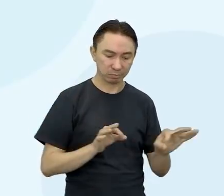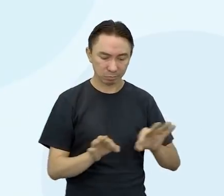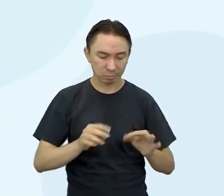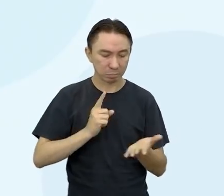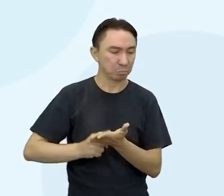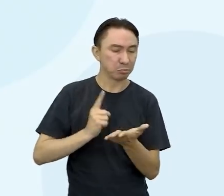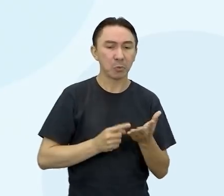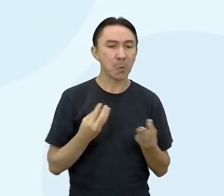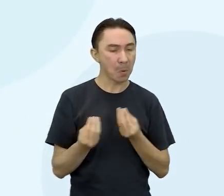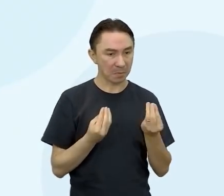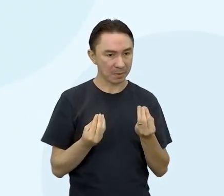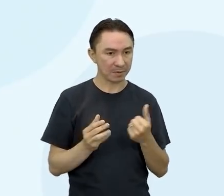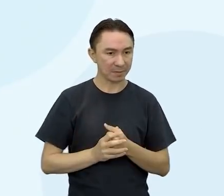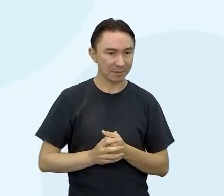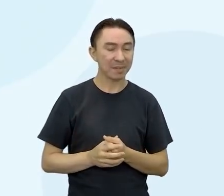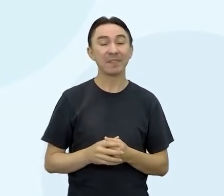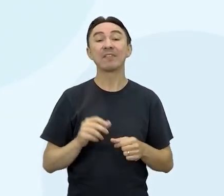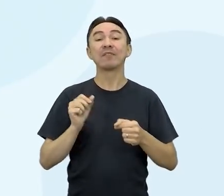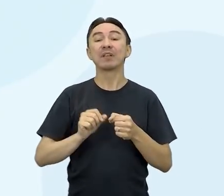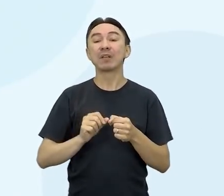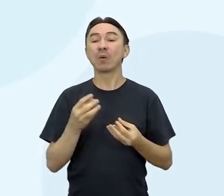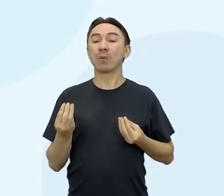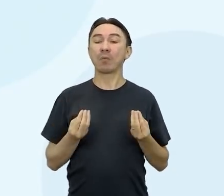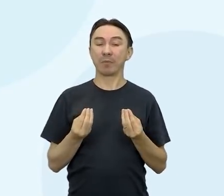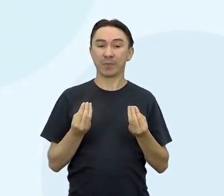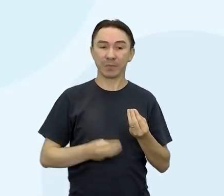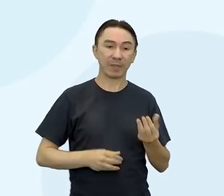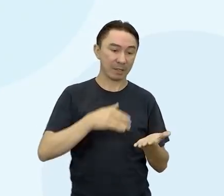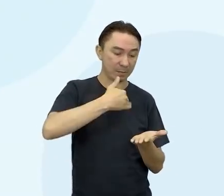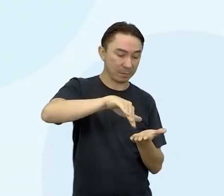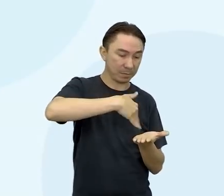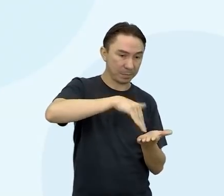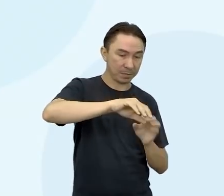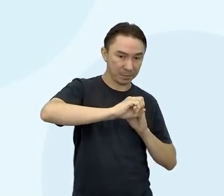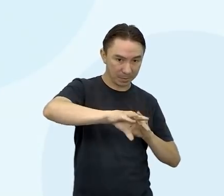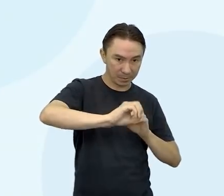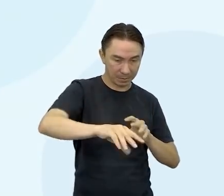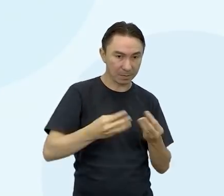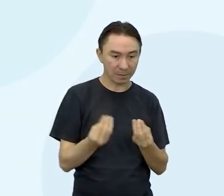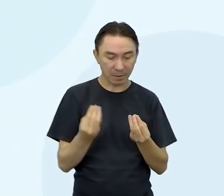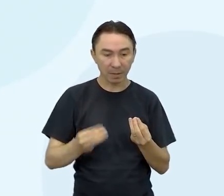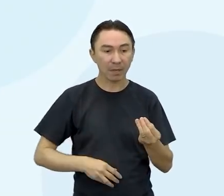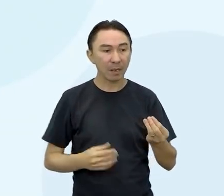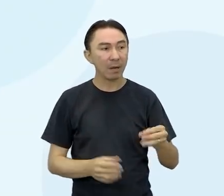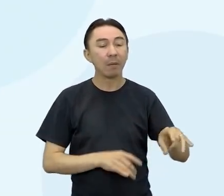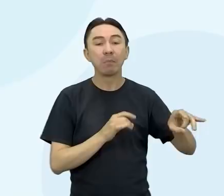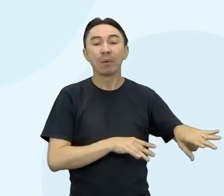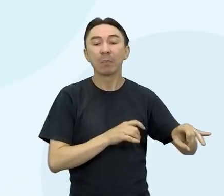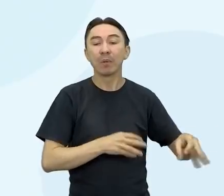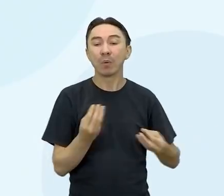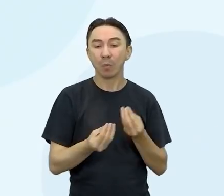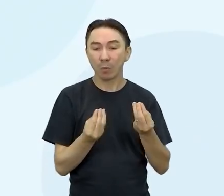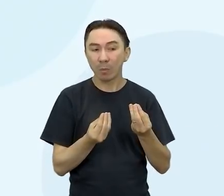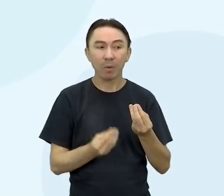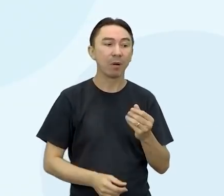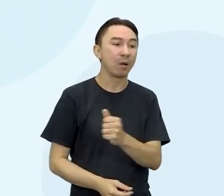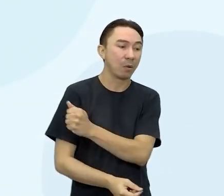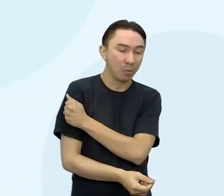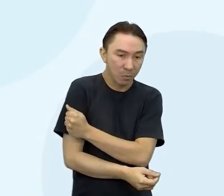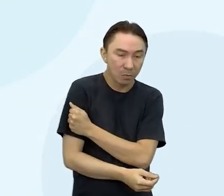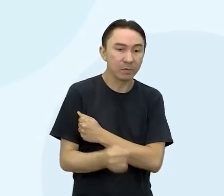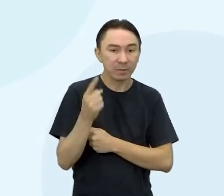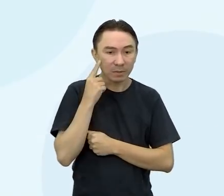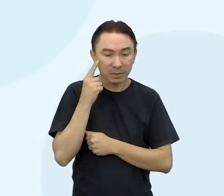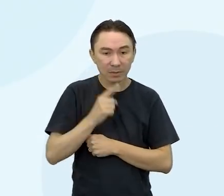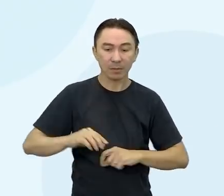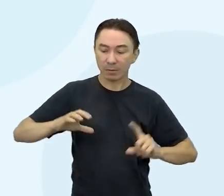metodologia sugerida pela SEDUC, é de você agrupar esses estudantes a partir de